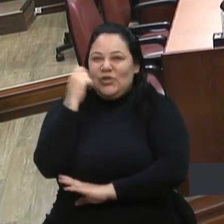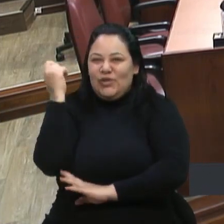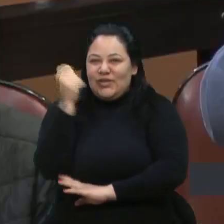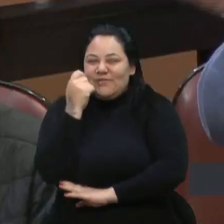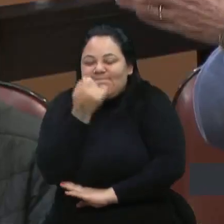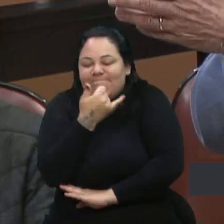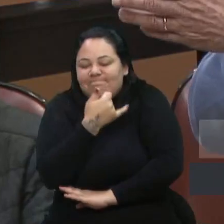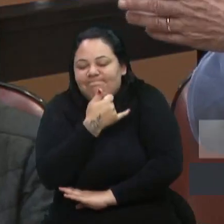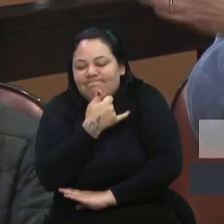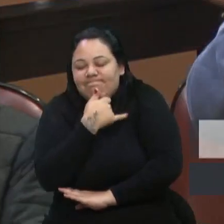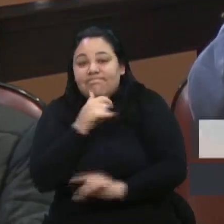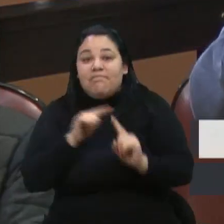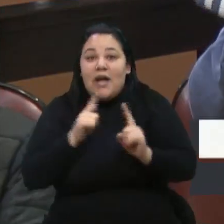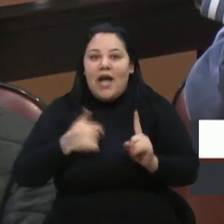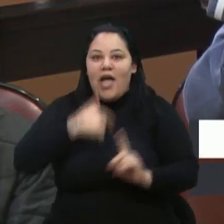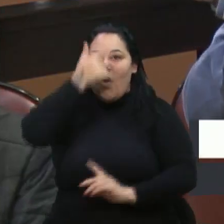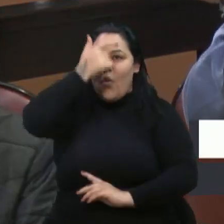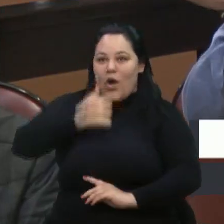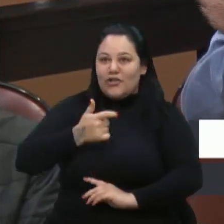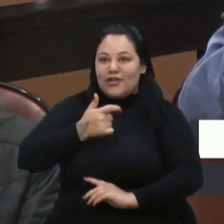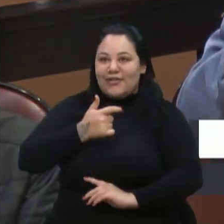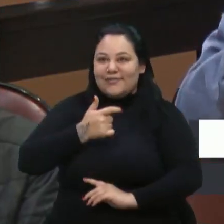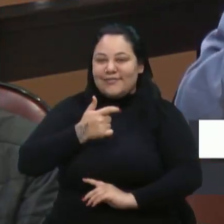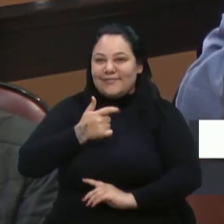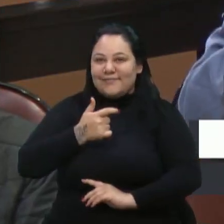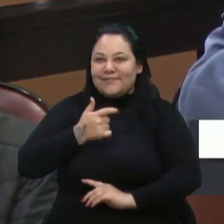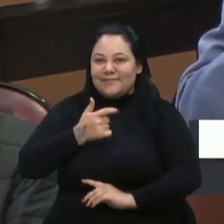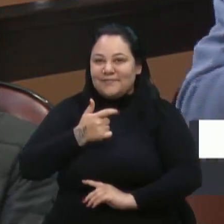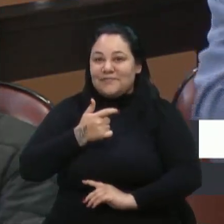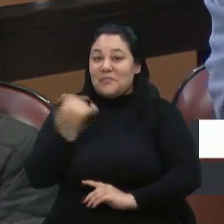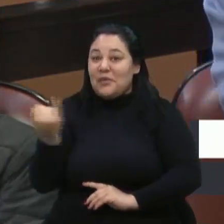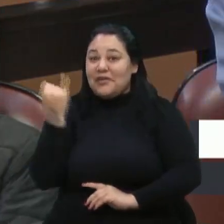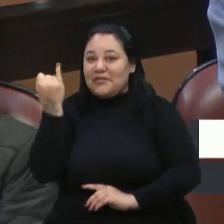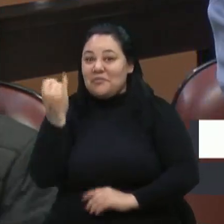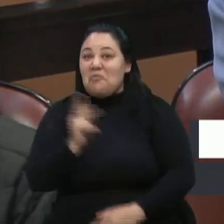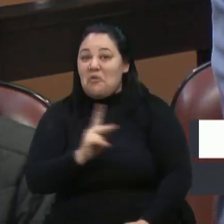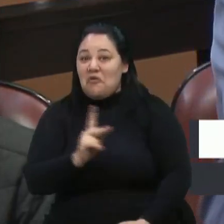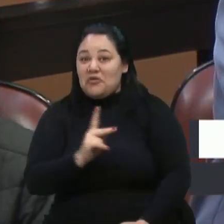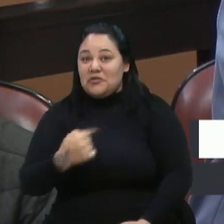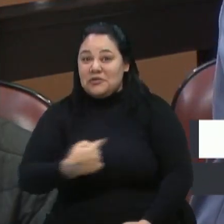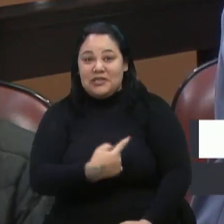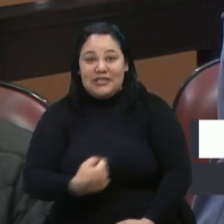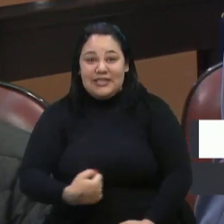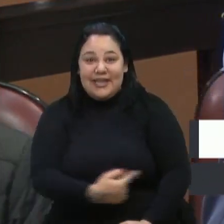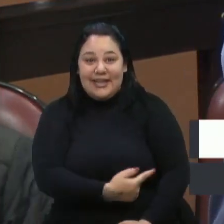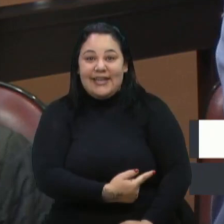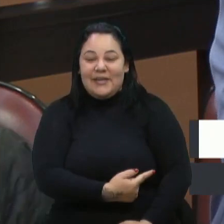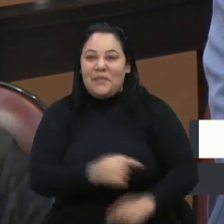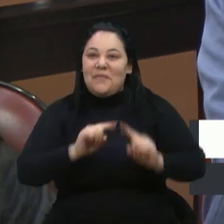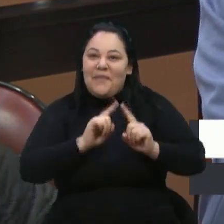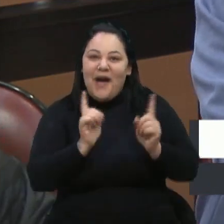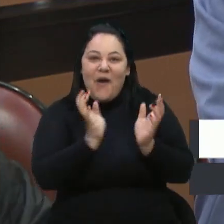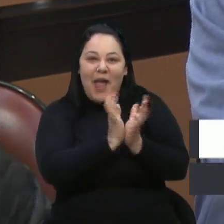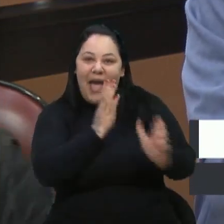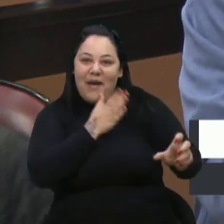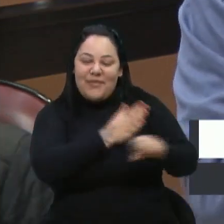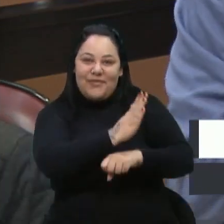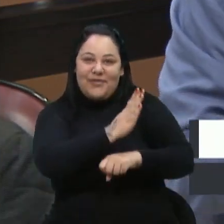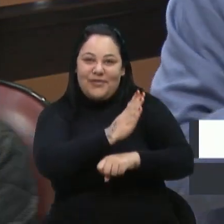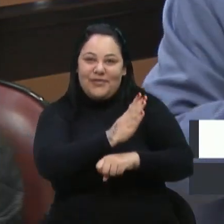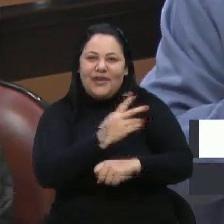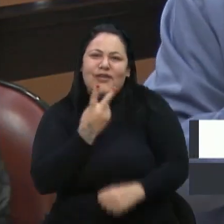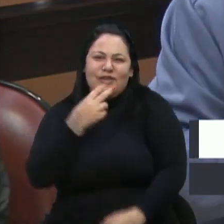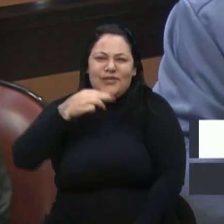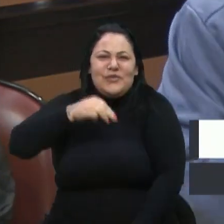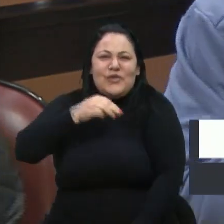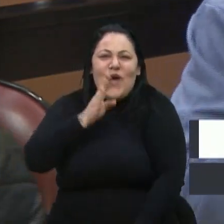um professor improvisou, não é o forte dele, mas os meus colegas aprovaram ali, gostaria, menos de 2